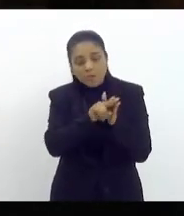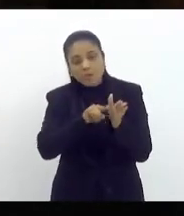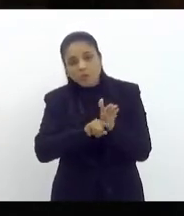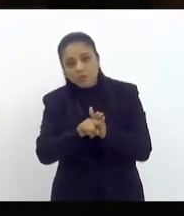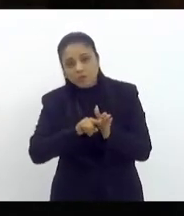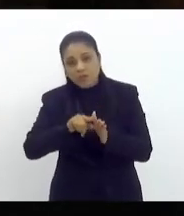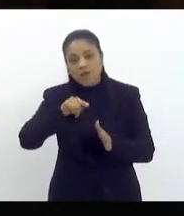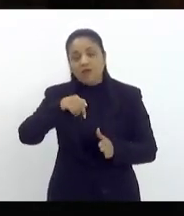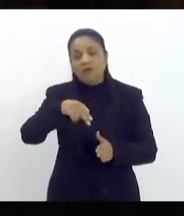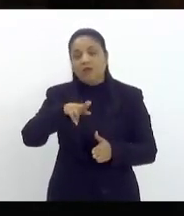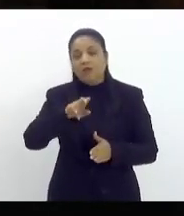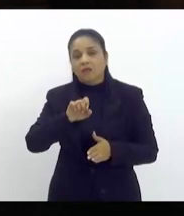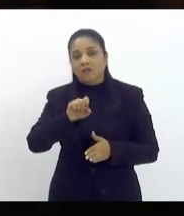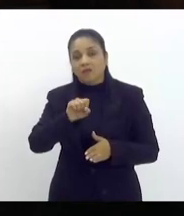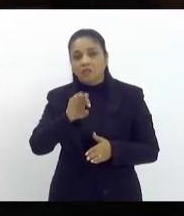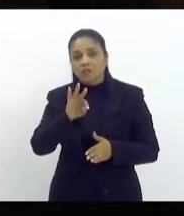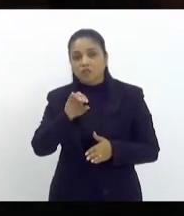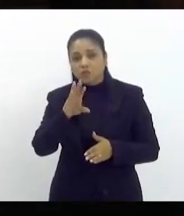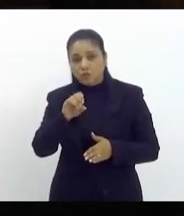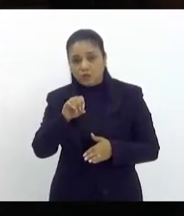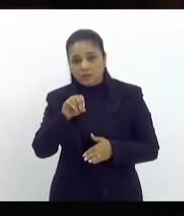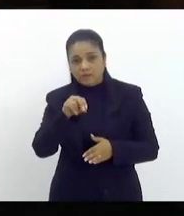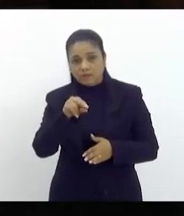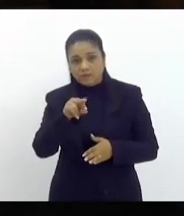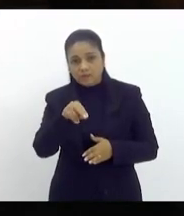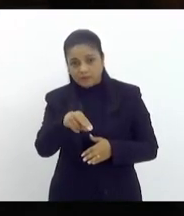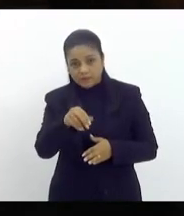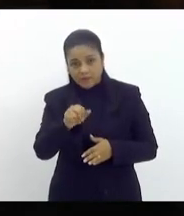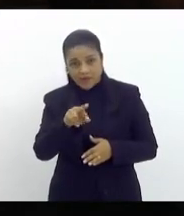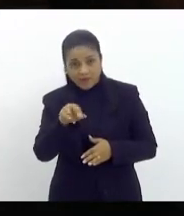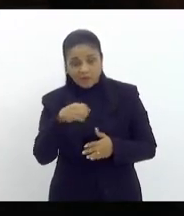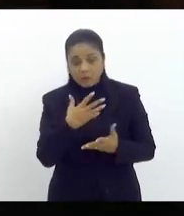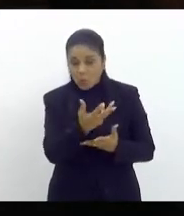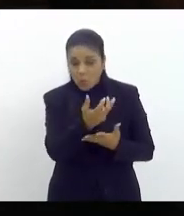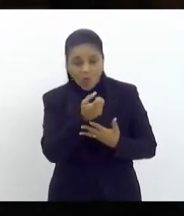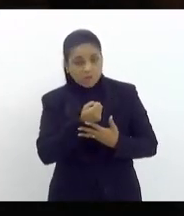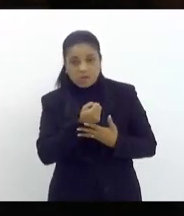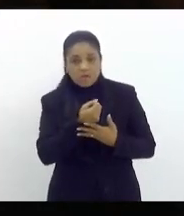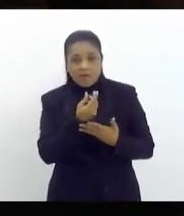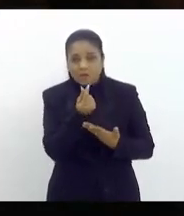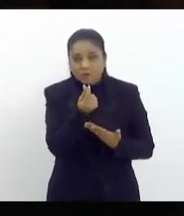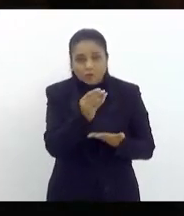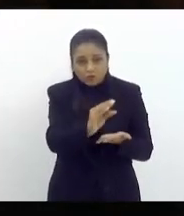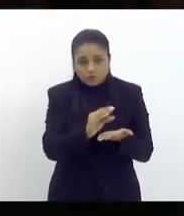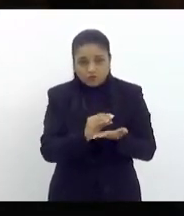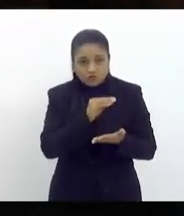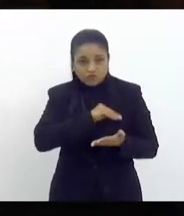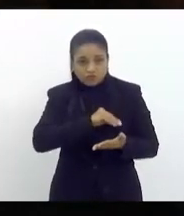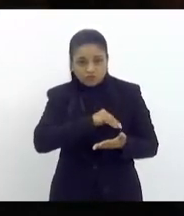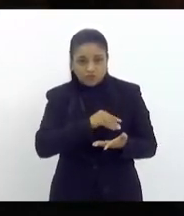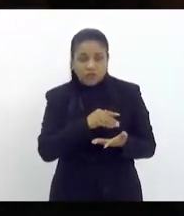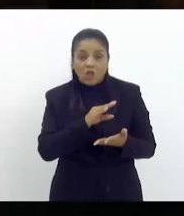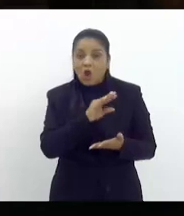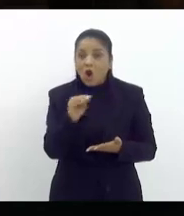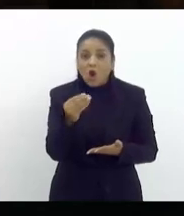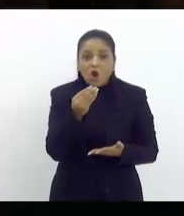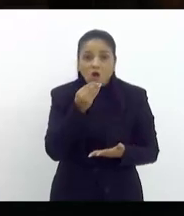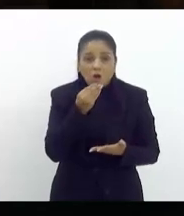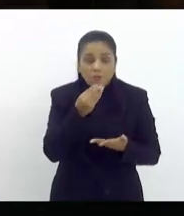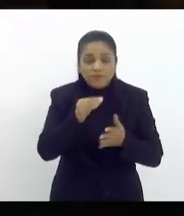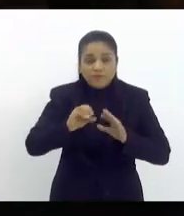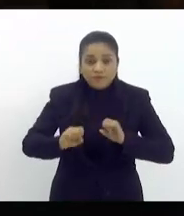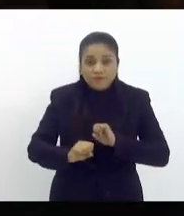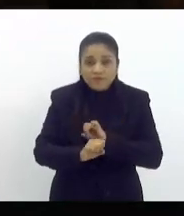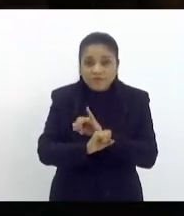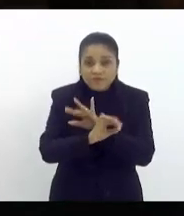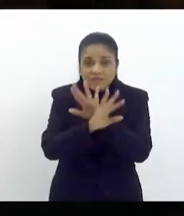nós fizemos dizendo que não receberam recurso eu estou dizendo que é óbvio que transparência